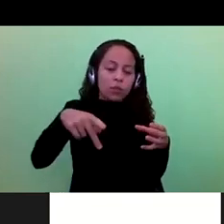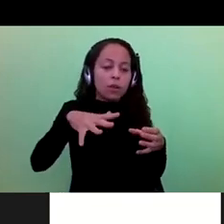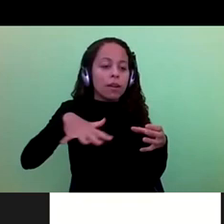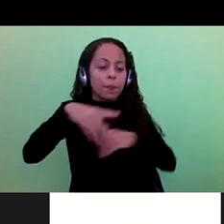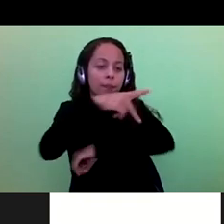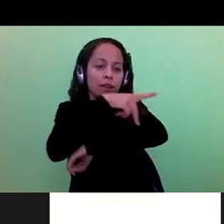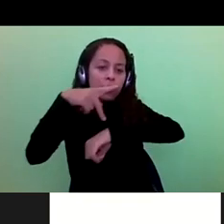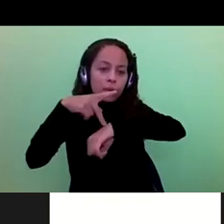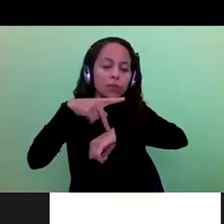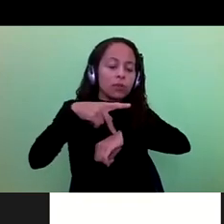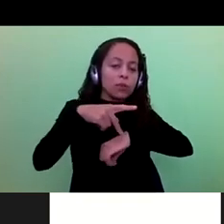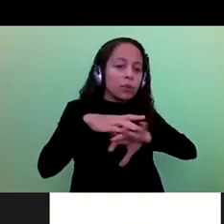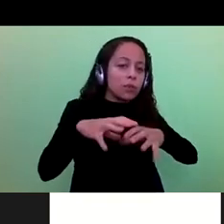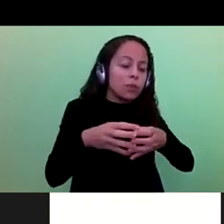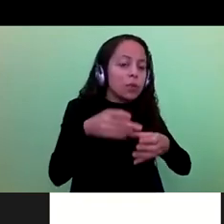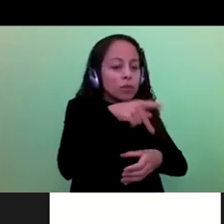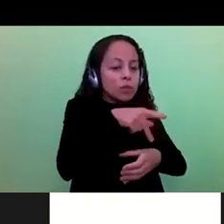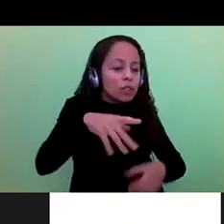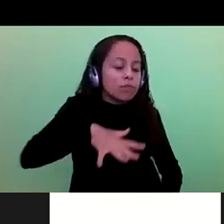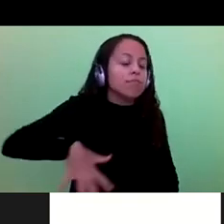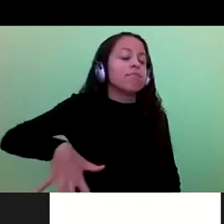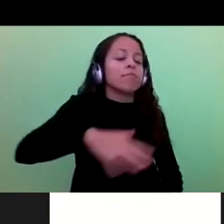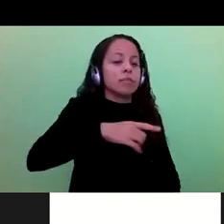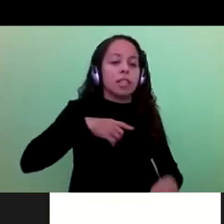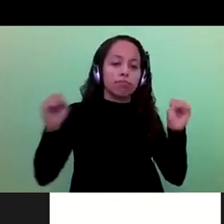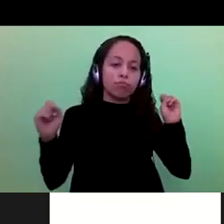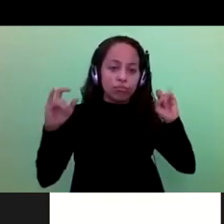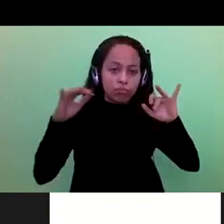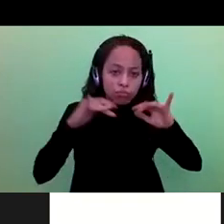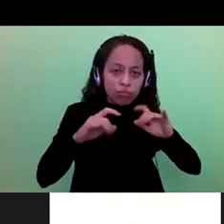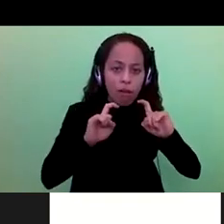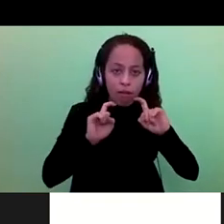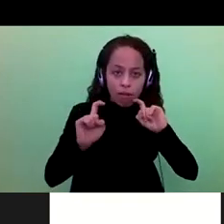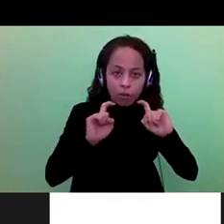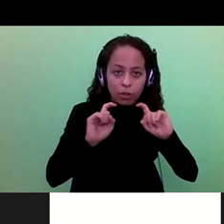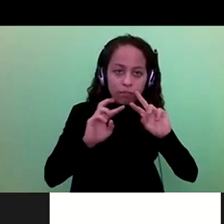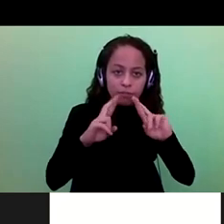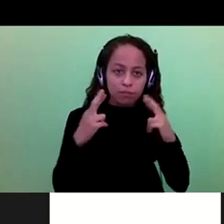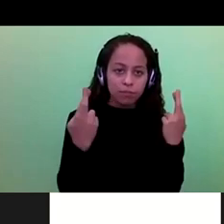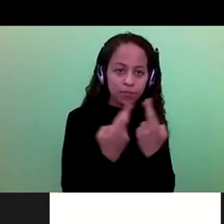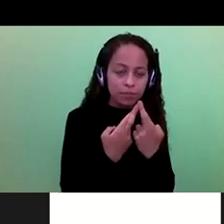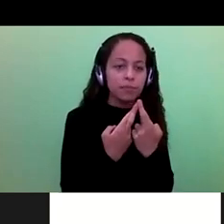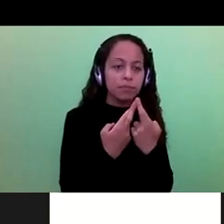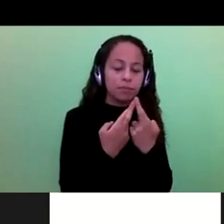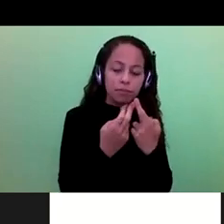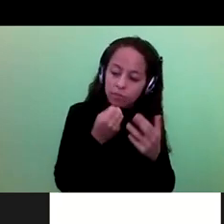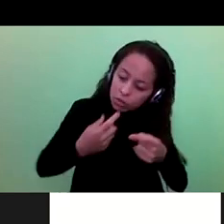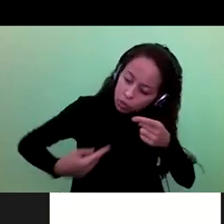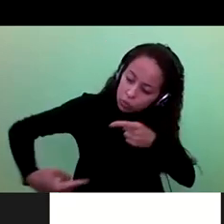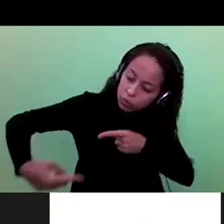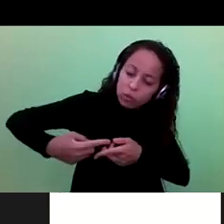acadêmico, docente, se reúne e tem um momento de estudo,